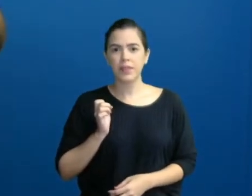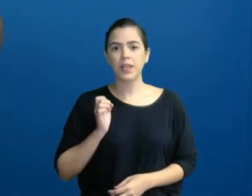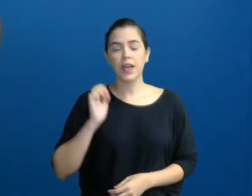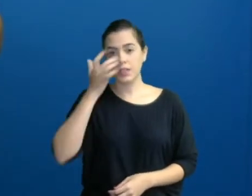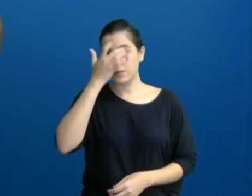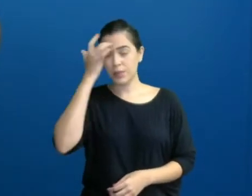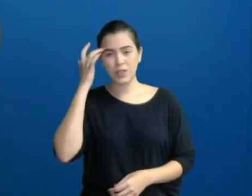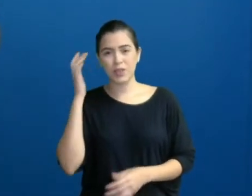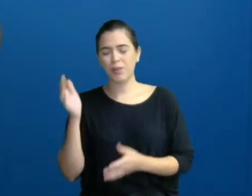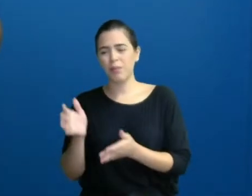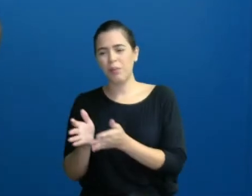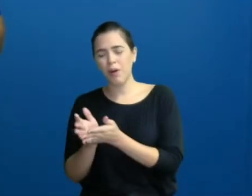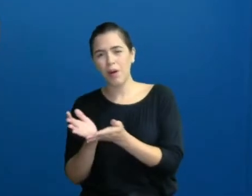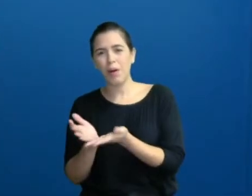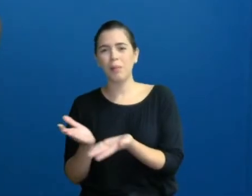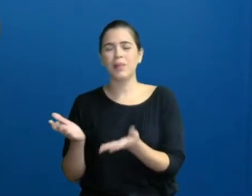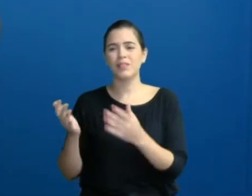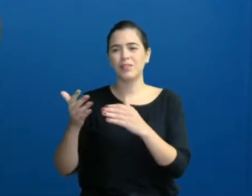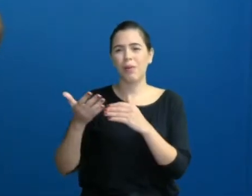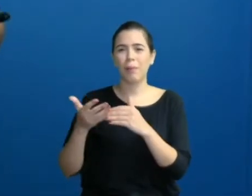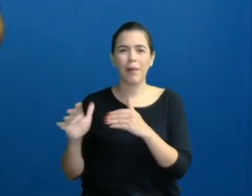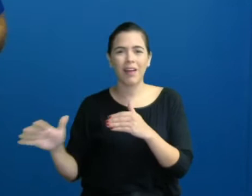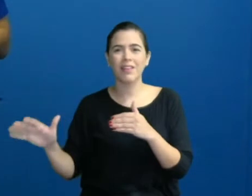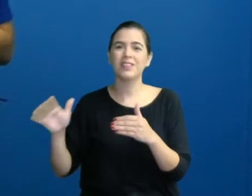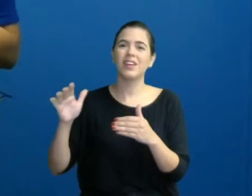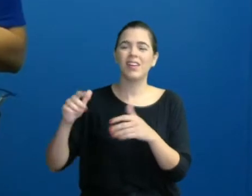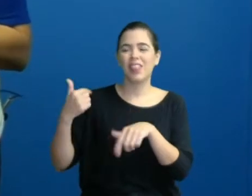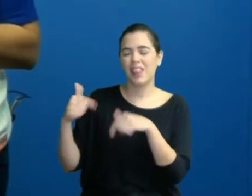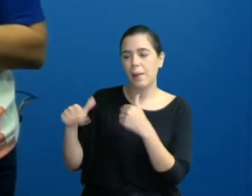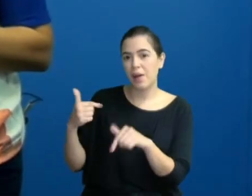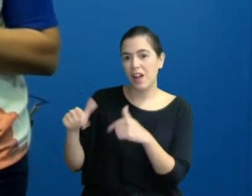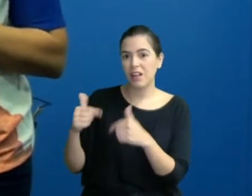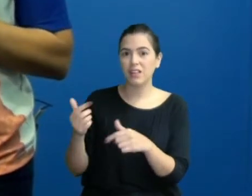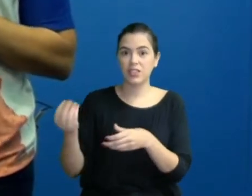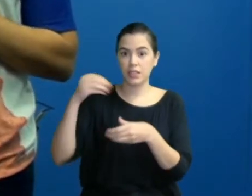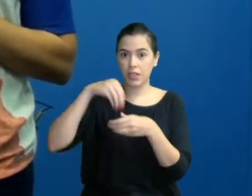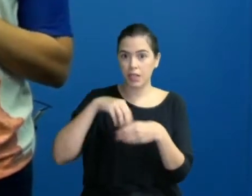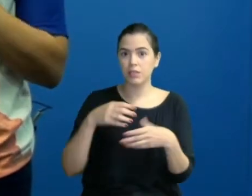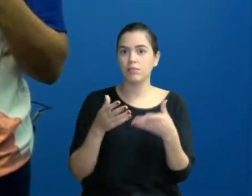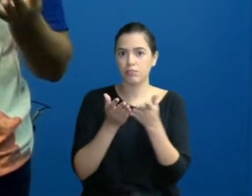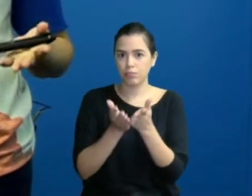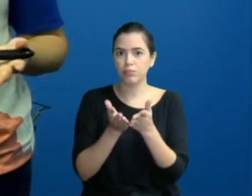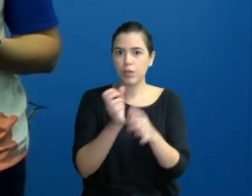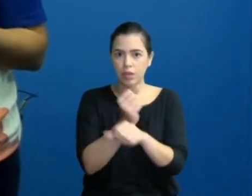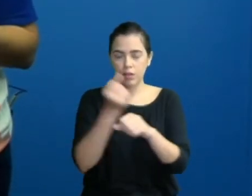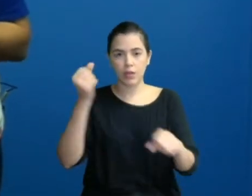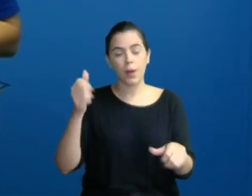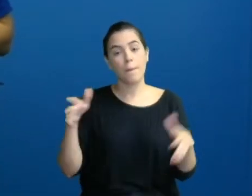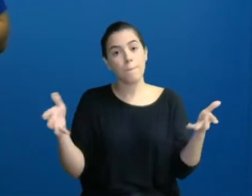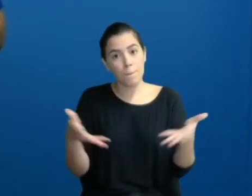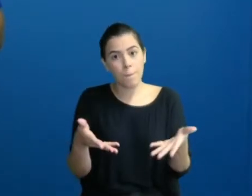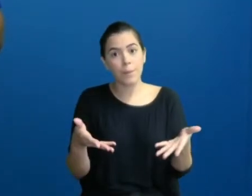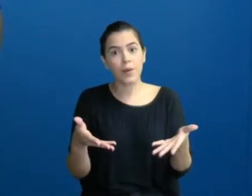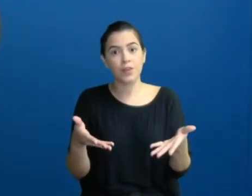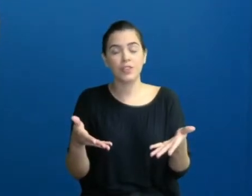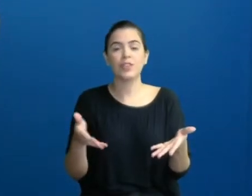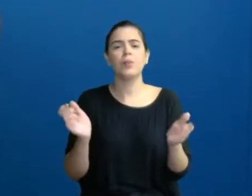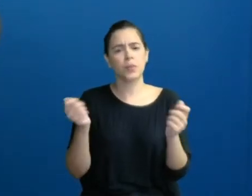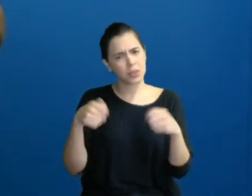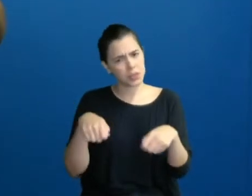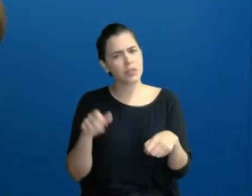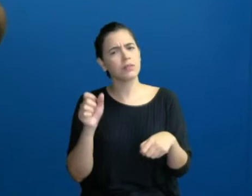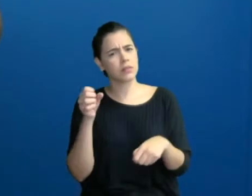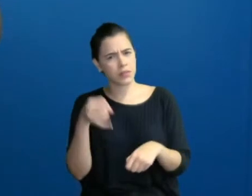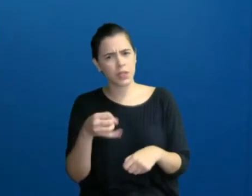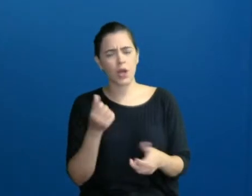classe normalmente iam trabalhando, iam como operários ali nos navios, né? Mas atualmente é possível, sim, você fechar